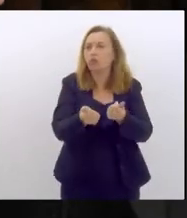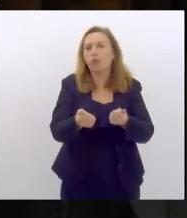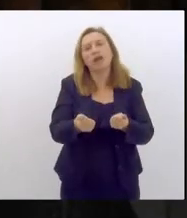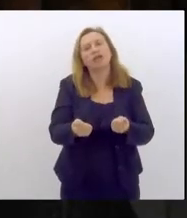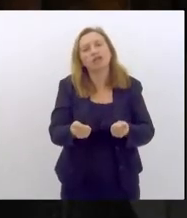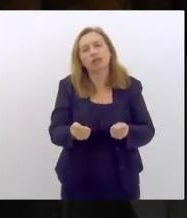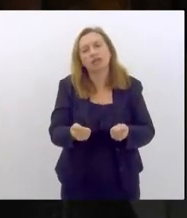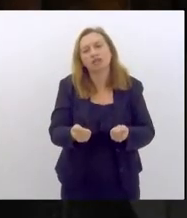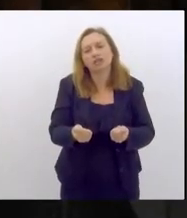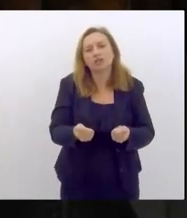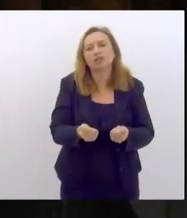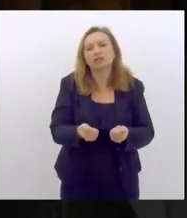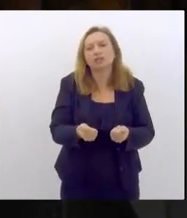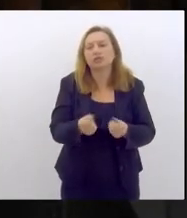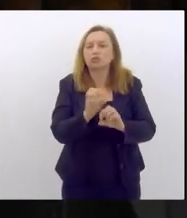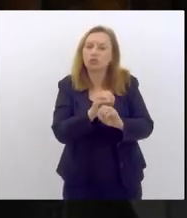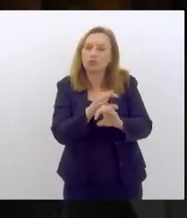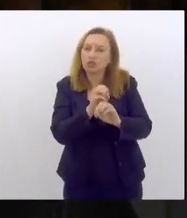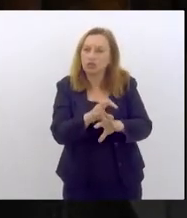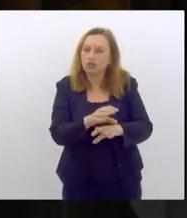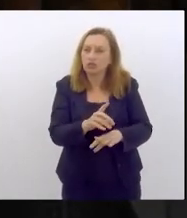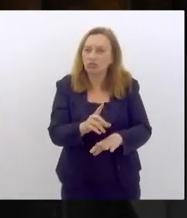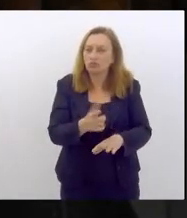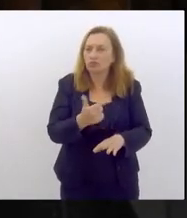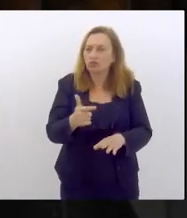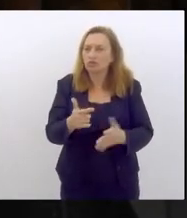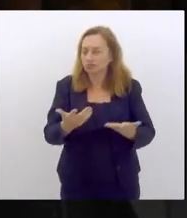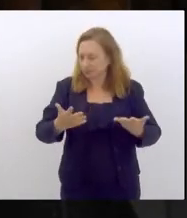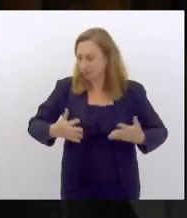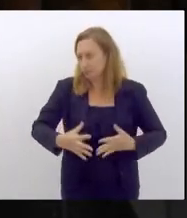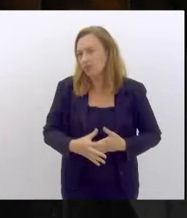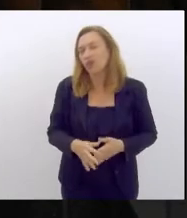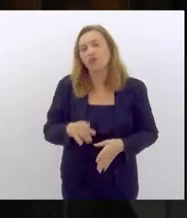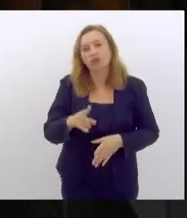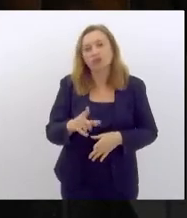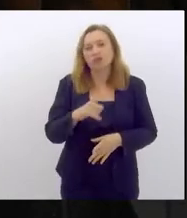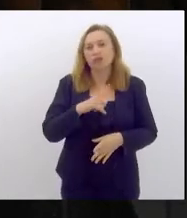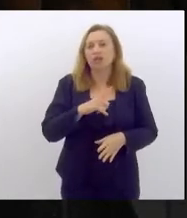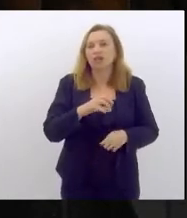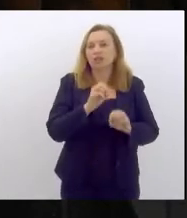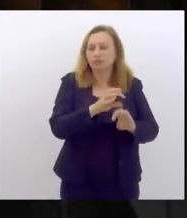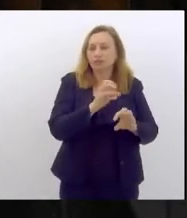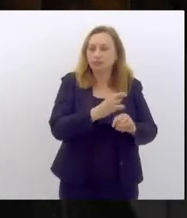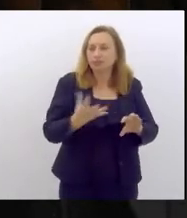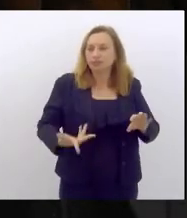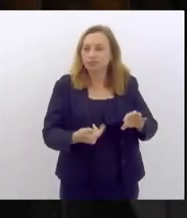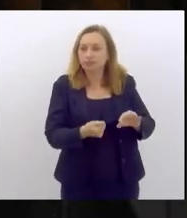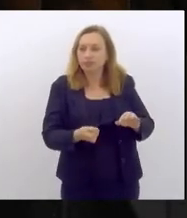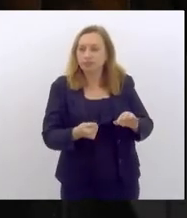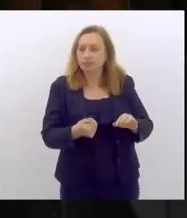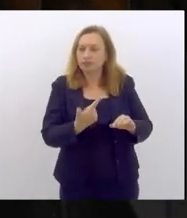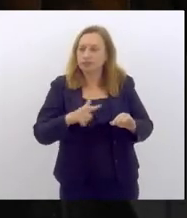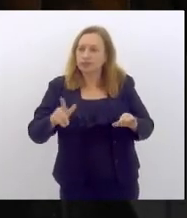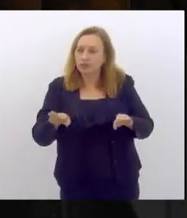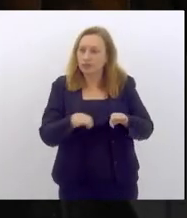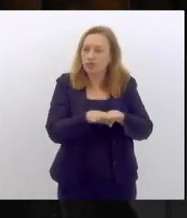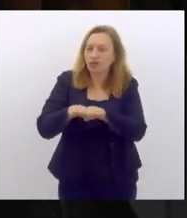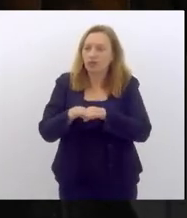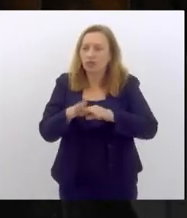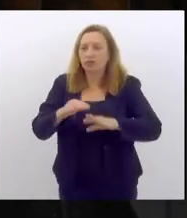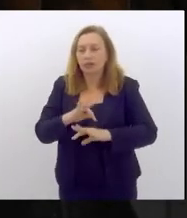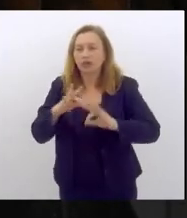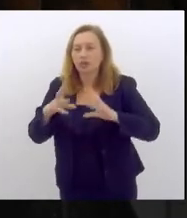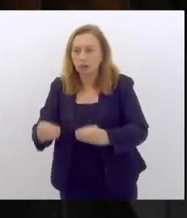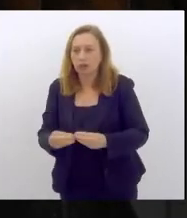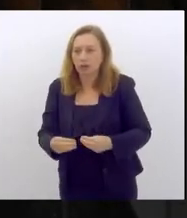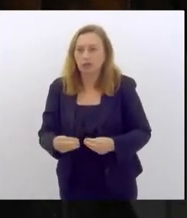qualidade no ensino e equidade. Não existe você ter educação de qualidade sem os pilares de excelência e equidade.